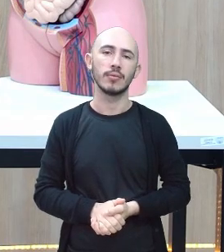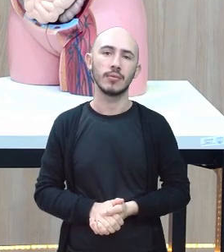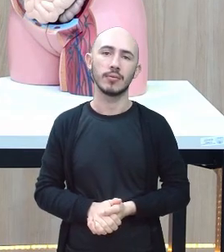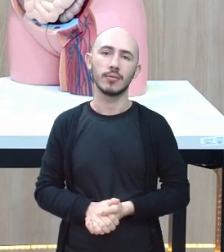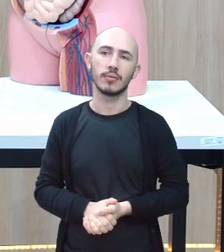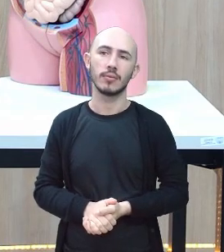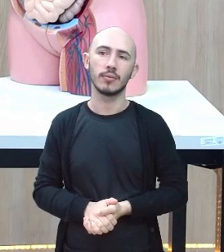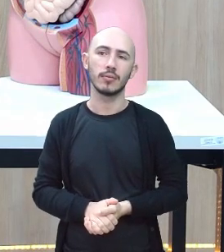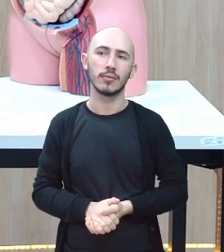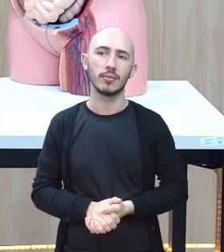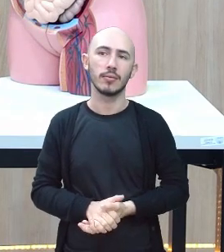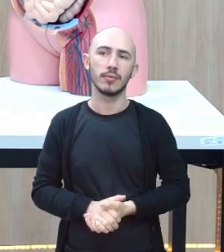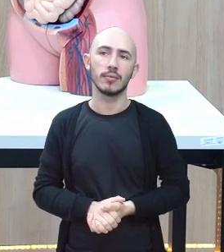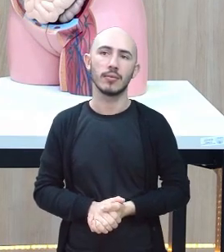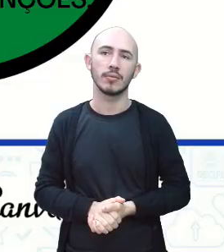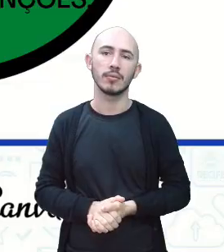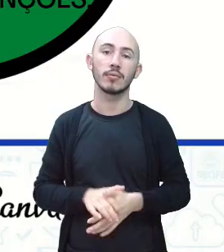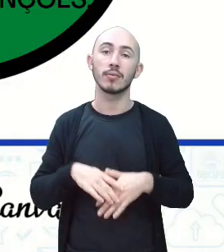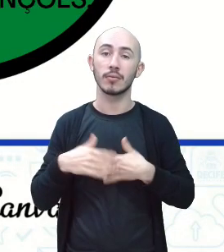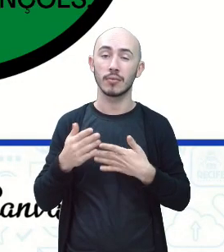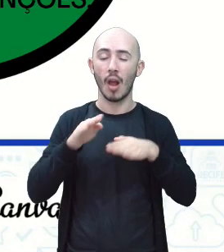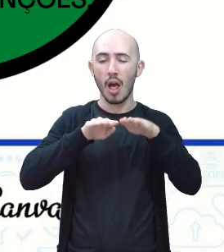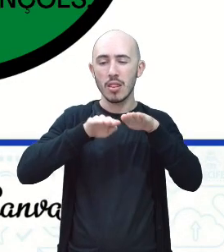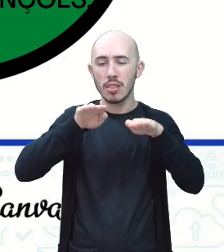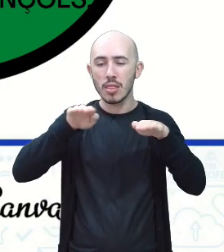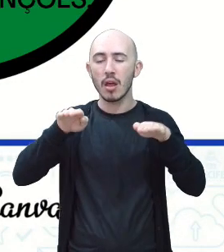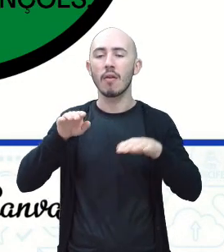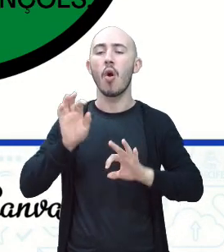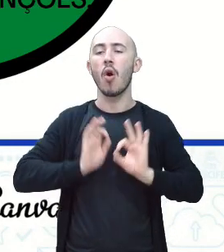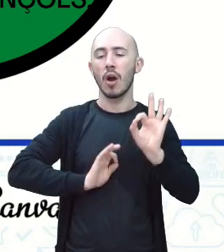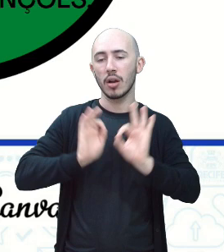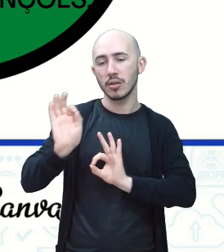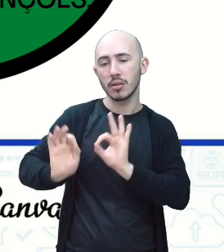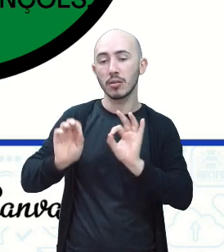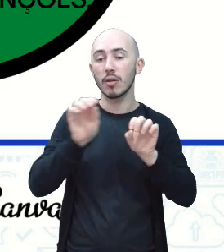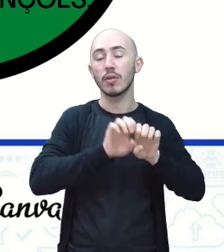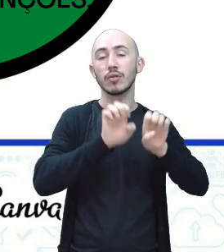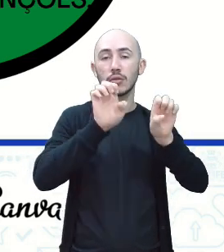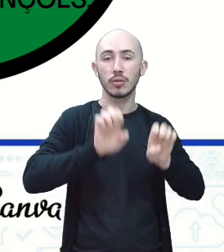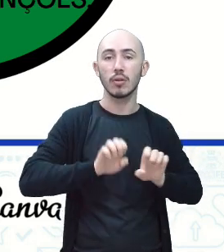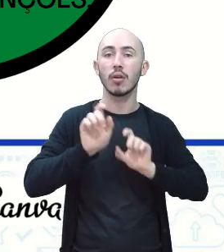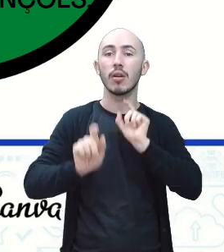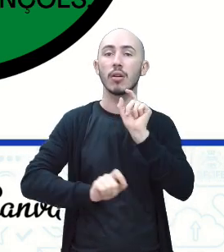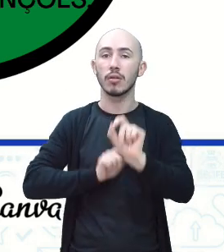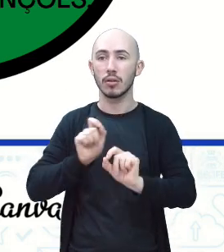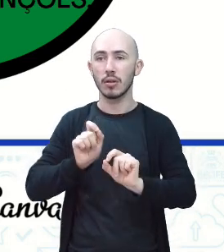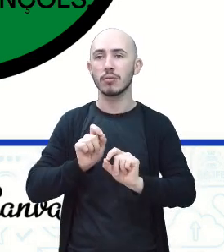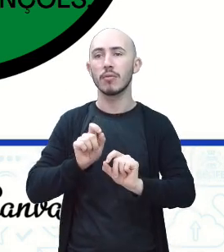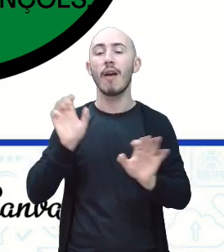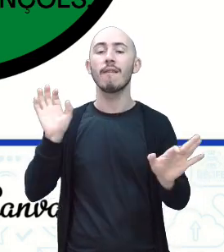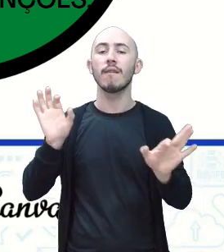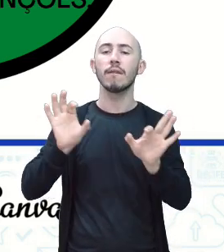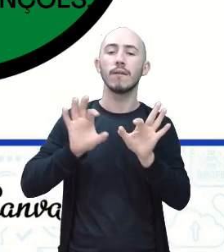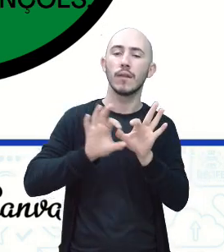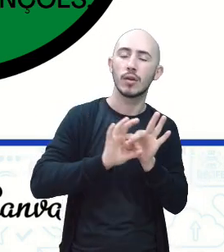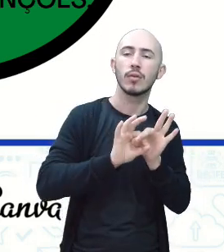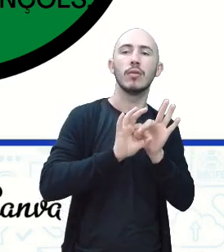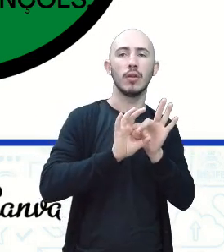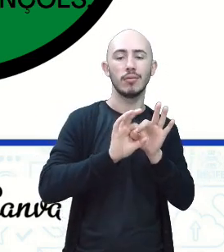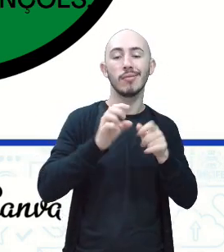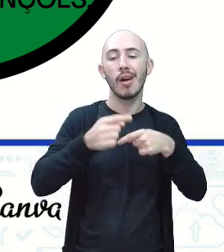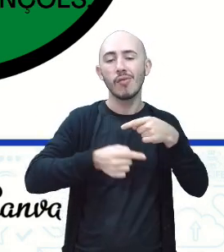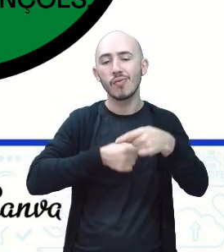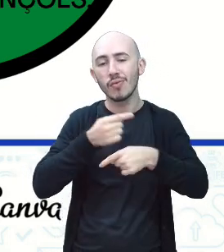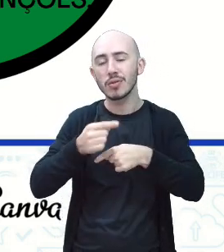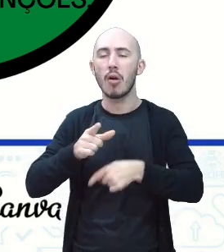Em cada nível de organização, a estrutura ela está estritamente relacionada à